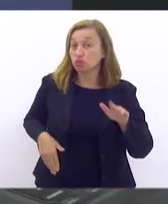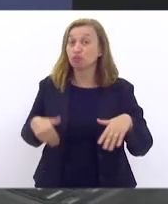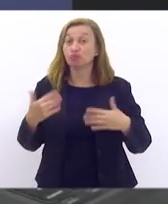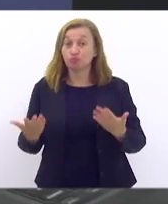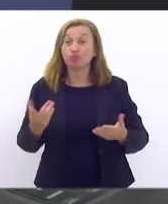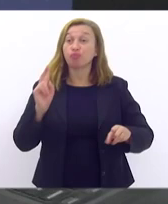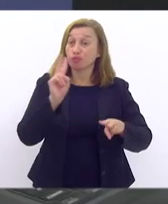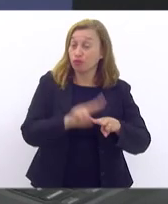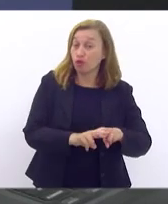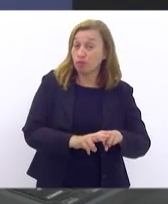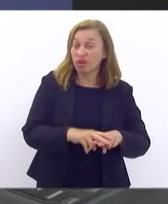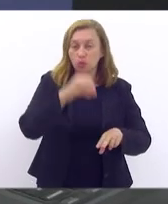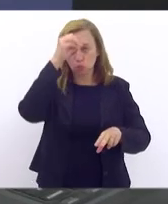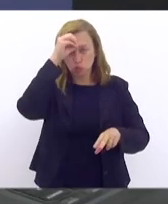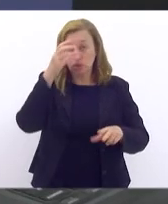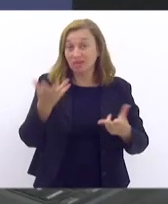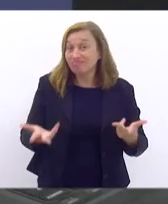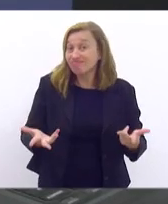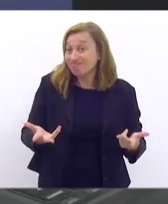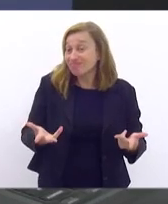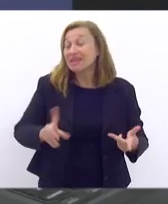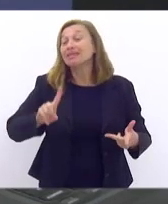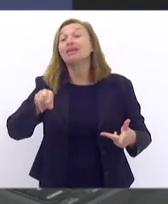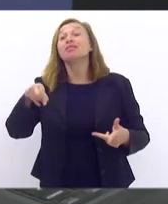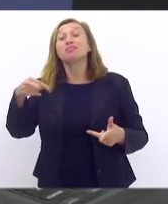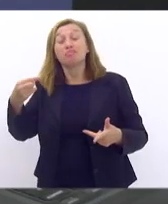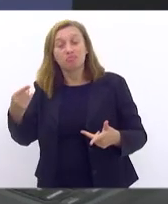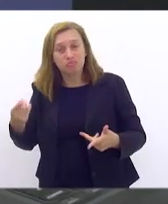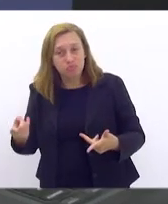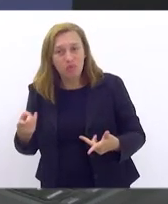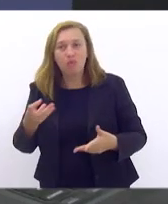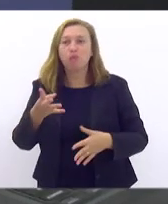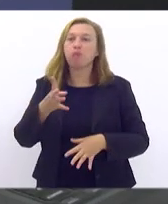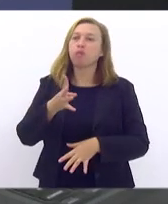foi preso injustamente, e depois